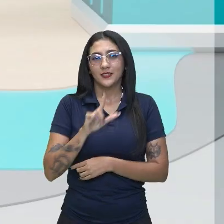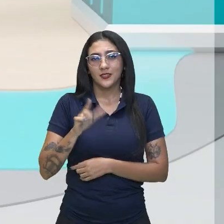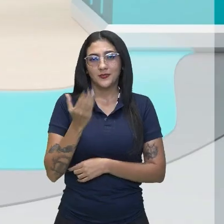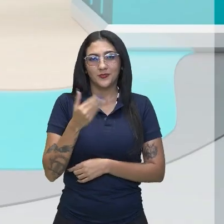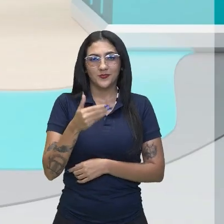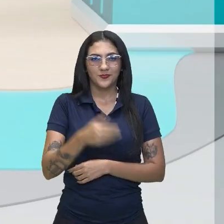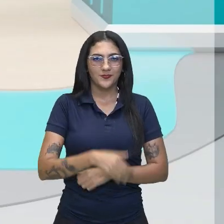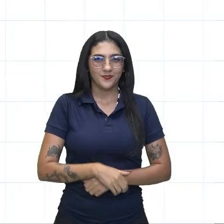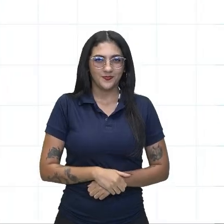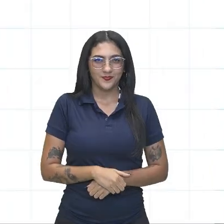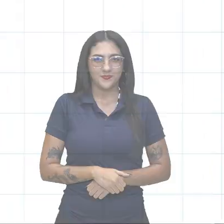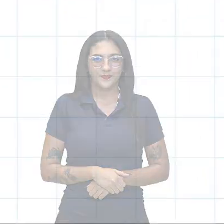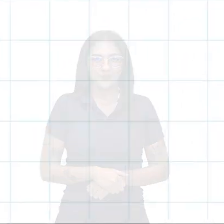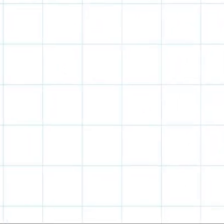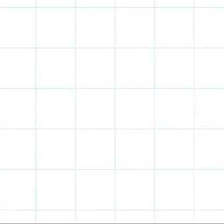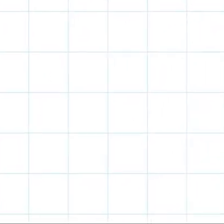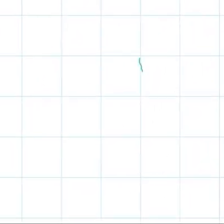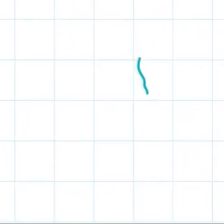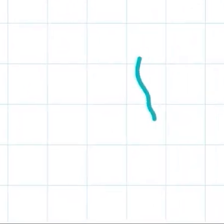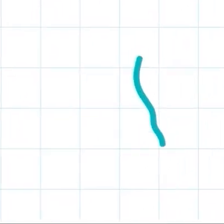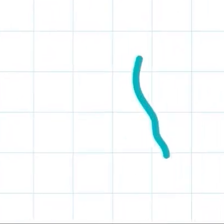a ela.